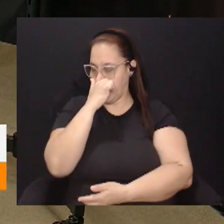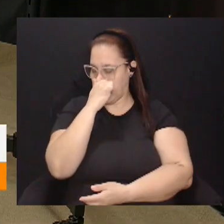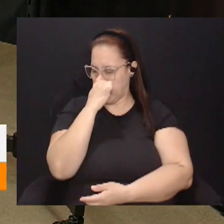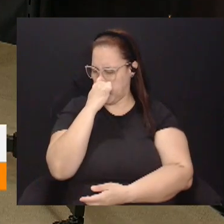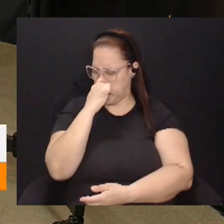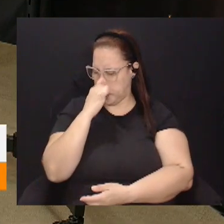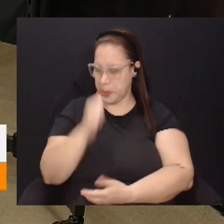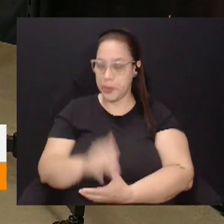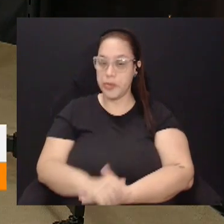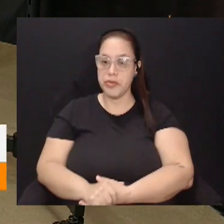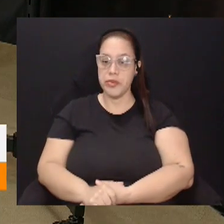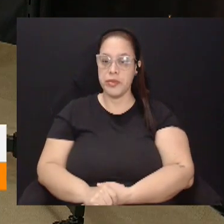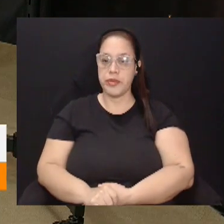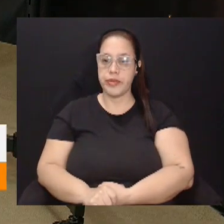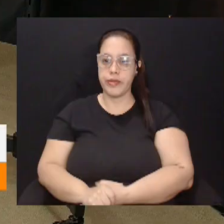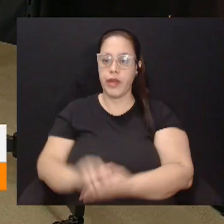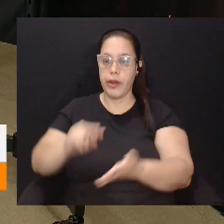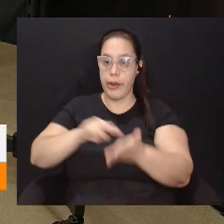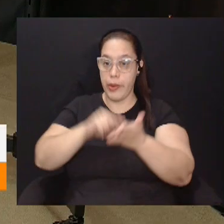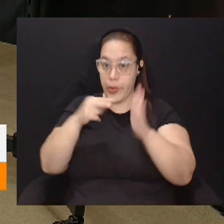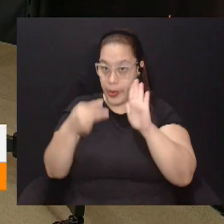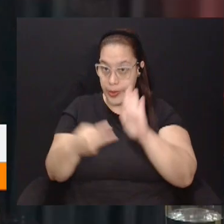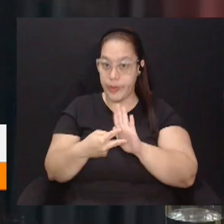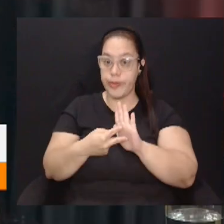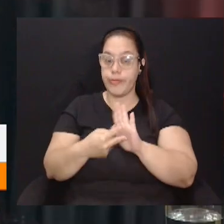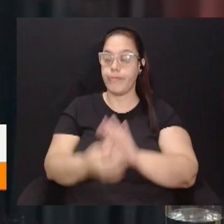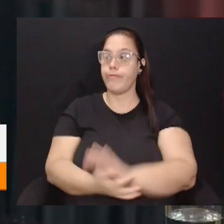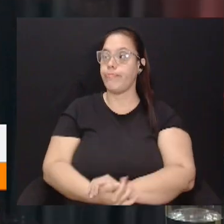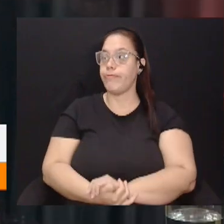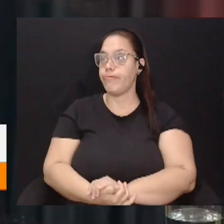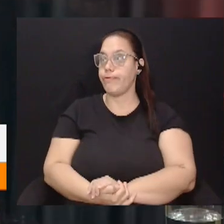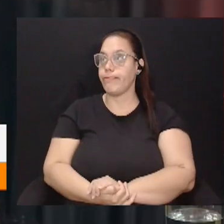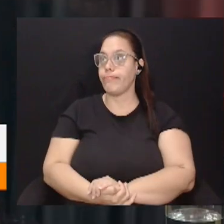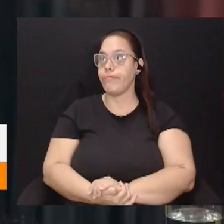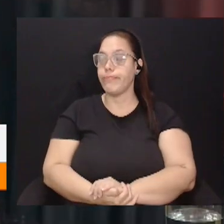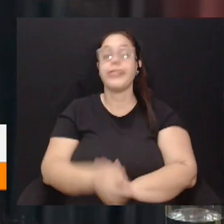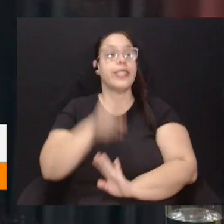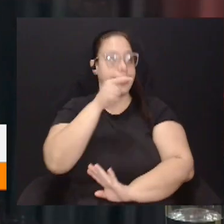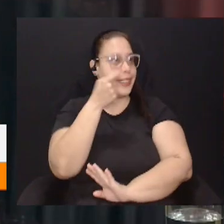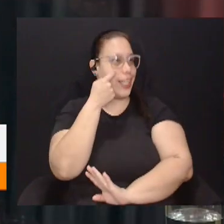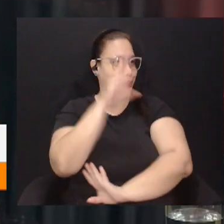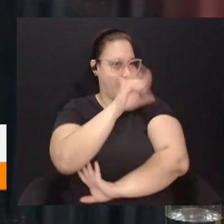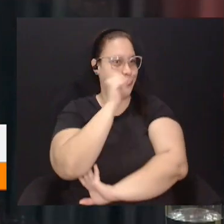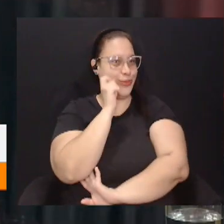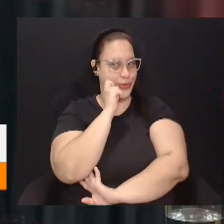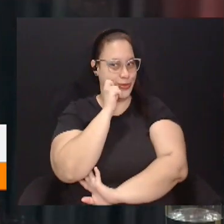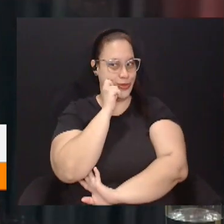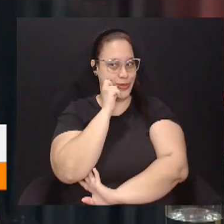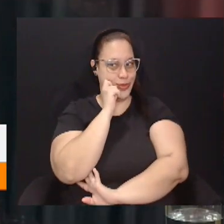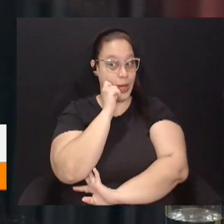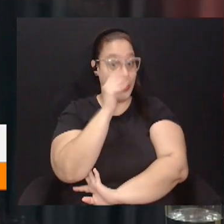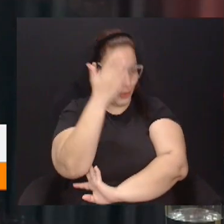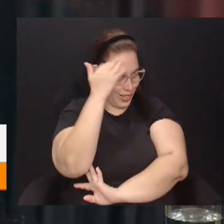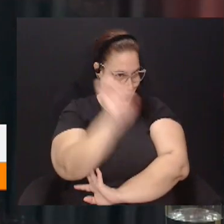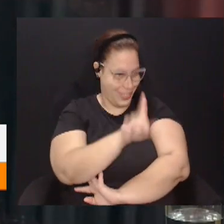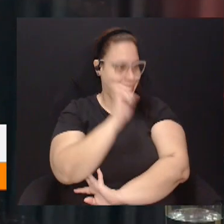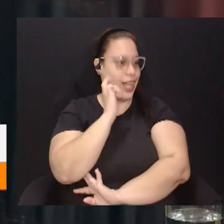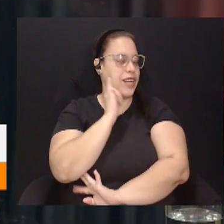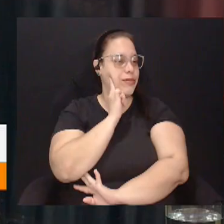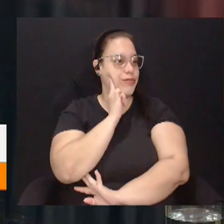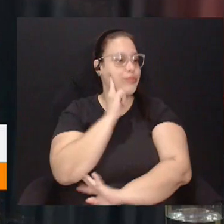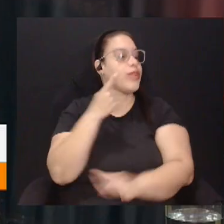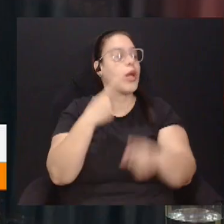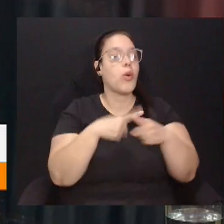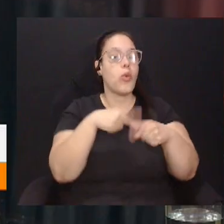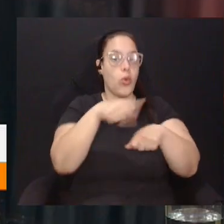que foi ressignificado. Você quer ver uma coisa que pouca gente sabe? Por que que a Páscoa